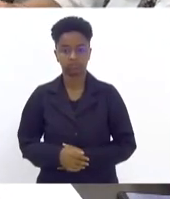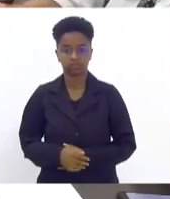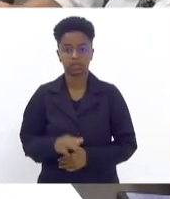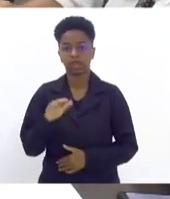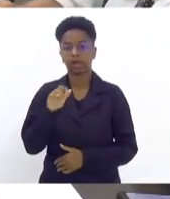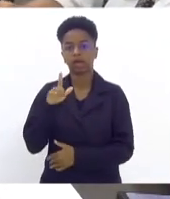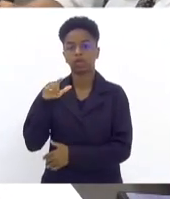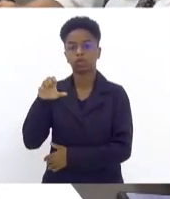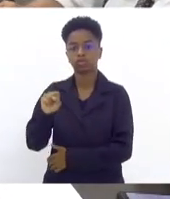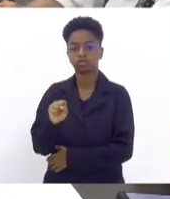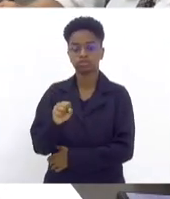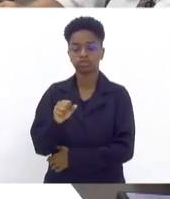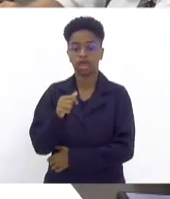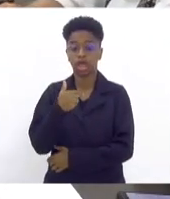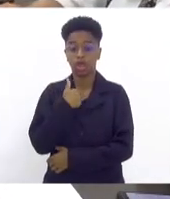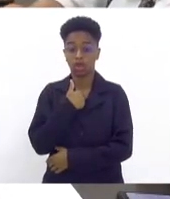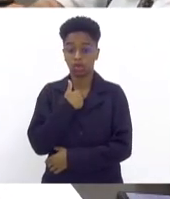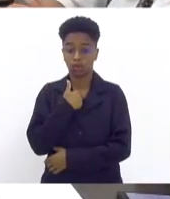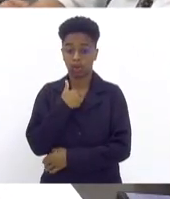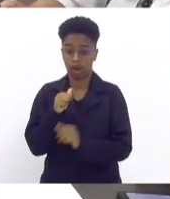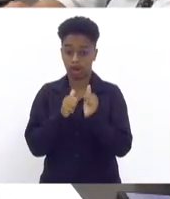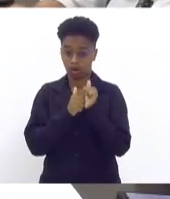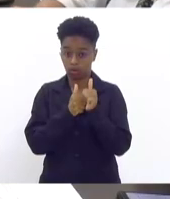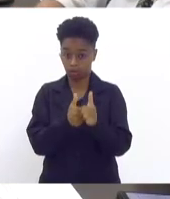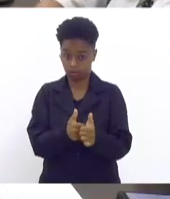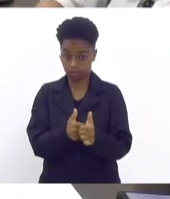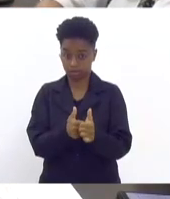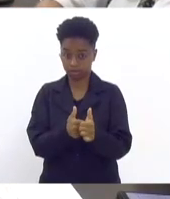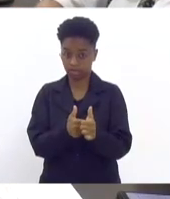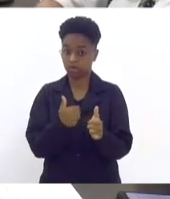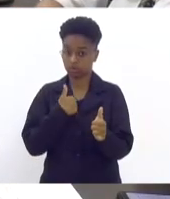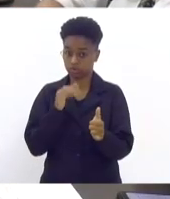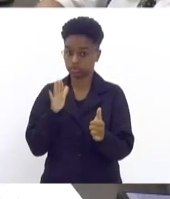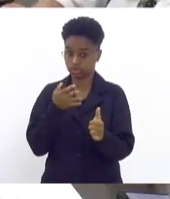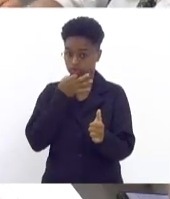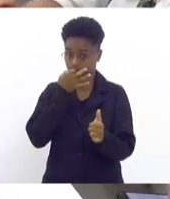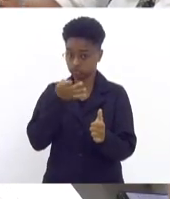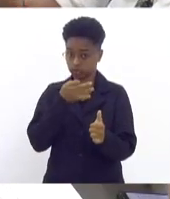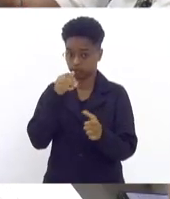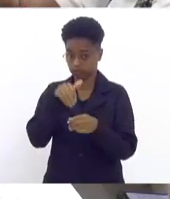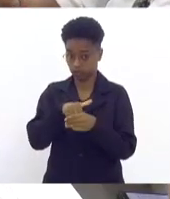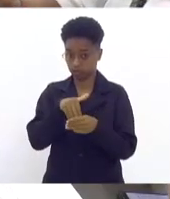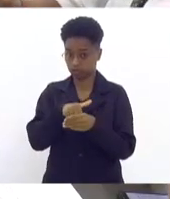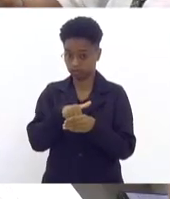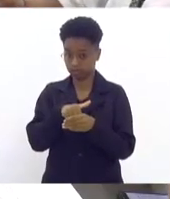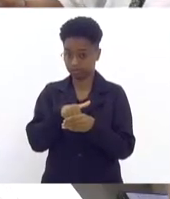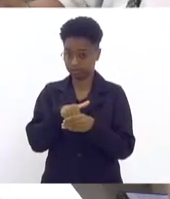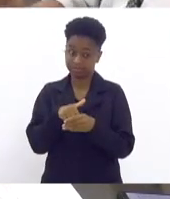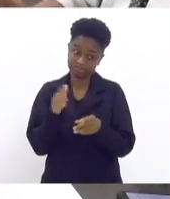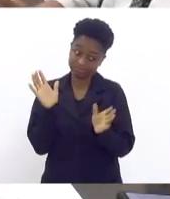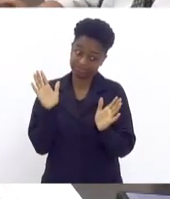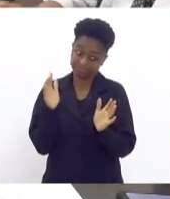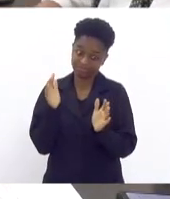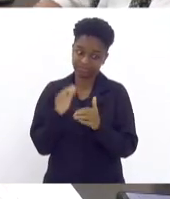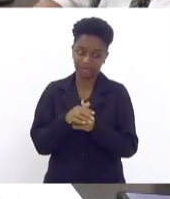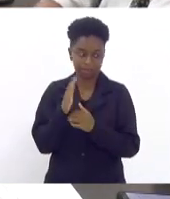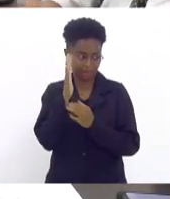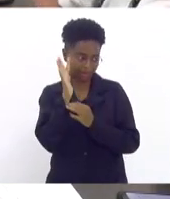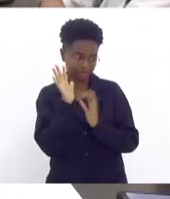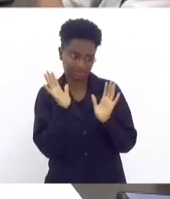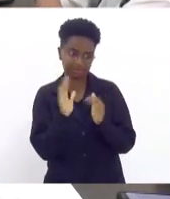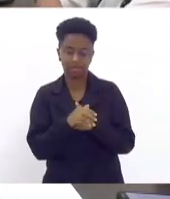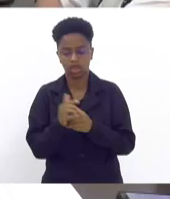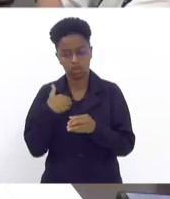Carlos Mink. Olha, eu acompanho, aliás, eu próprio sugeri esse voto. Ah, bem, mas excelência, quero, traz não, a discussão, imagina, não é votar.